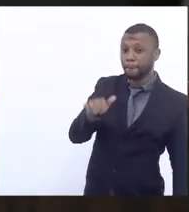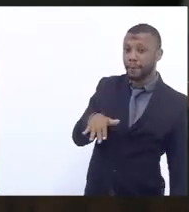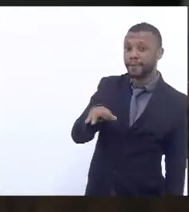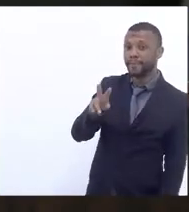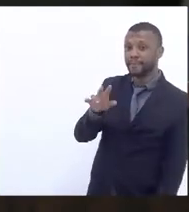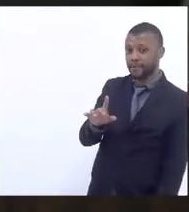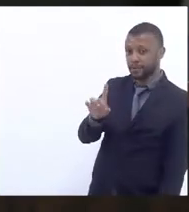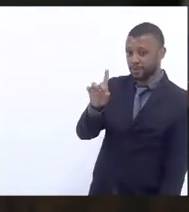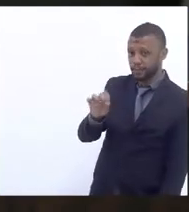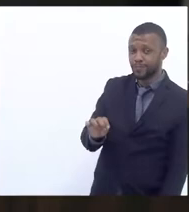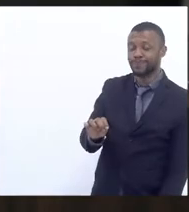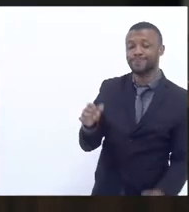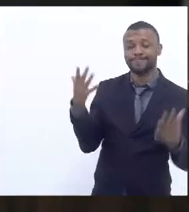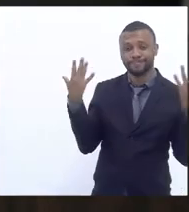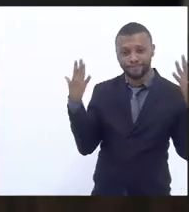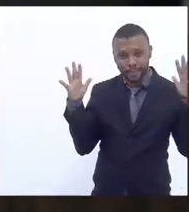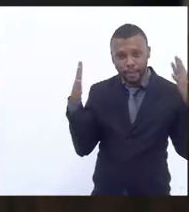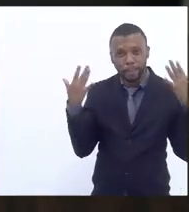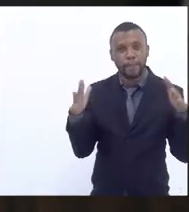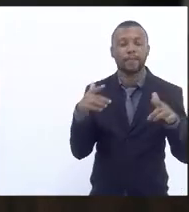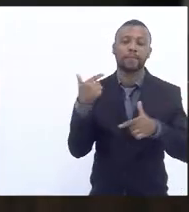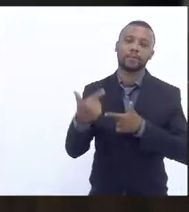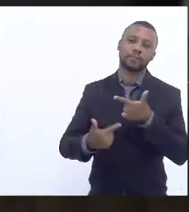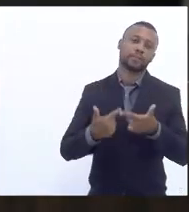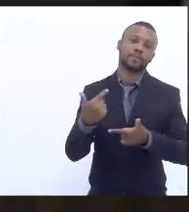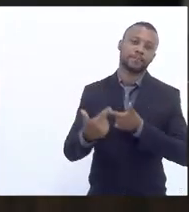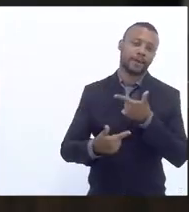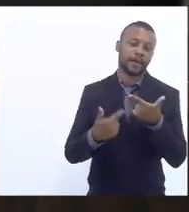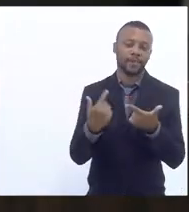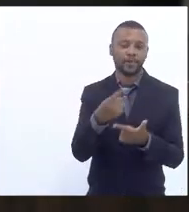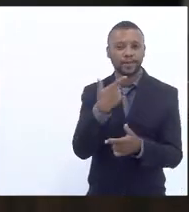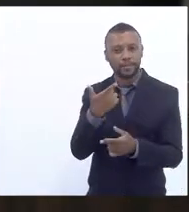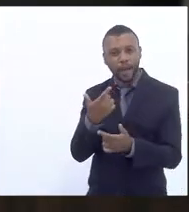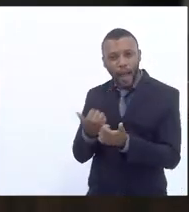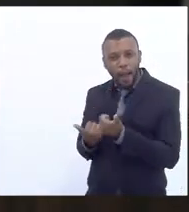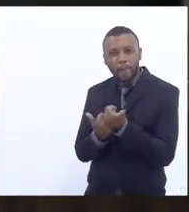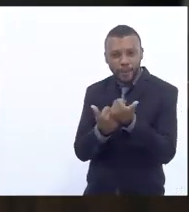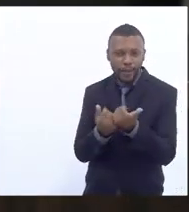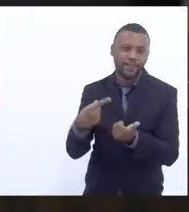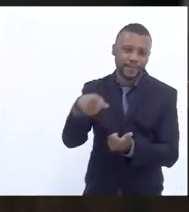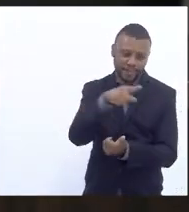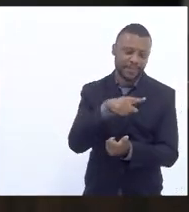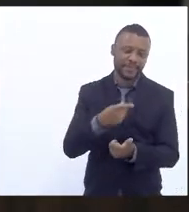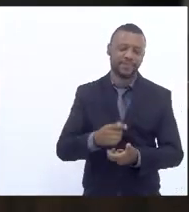trabalho. E sempre que pudermos, estamos aí para auxiliar todos vocês. Sejam muito bem-vindos.